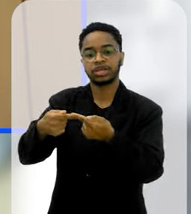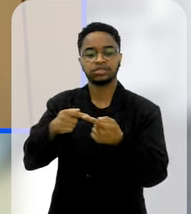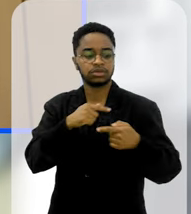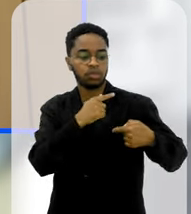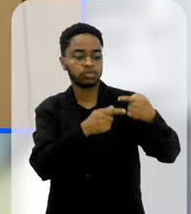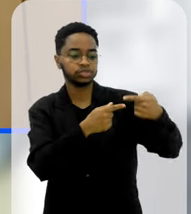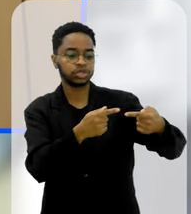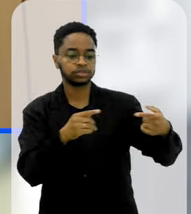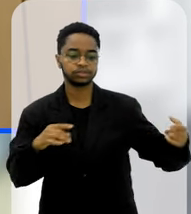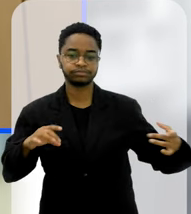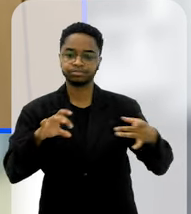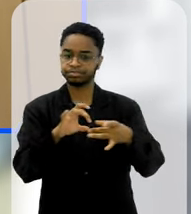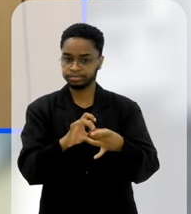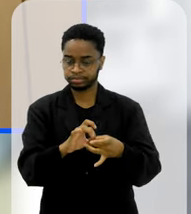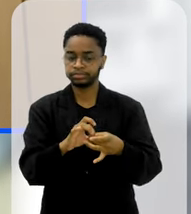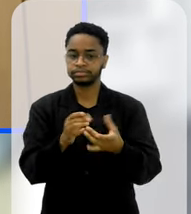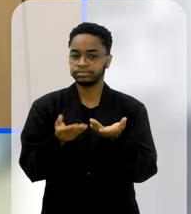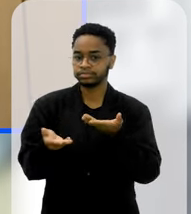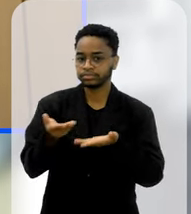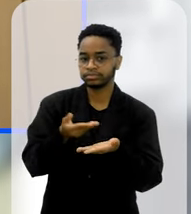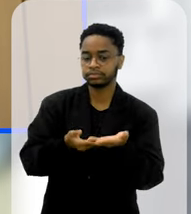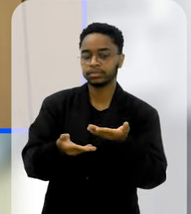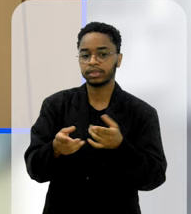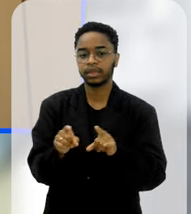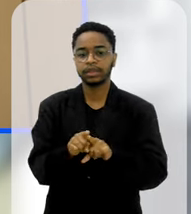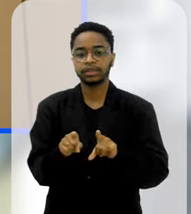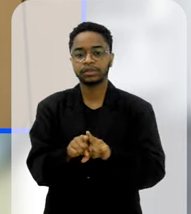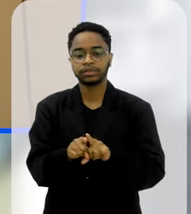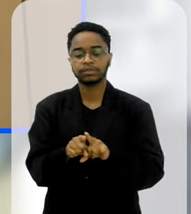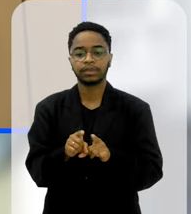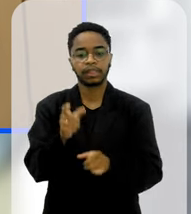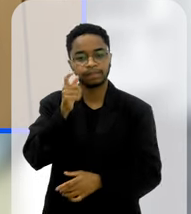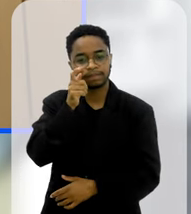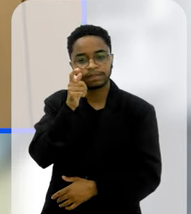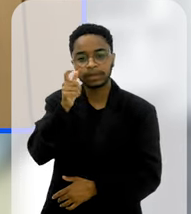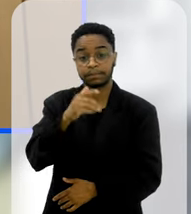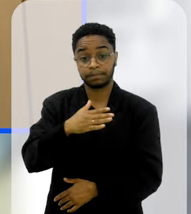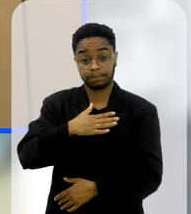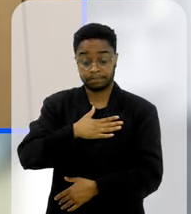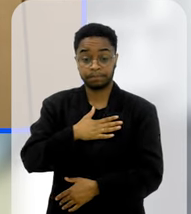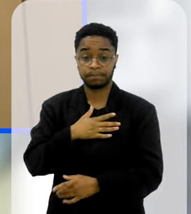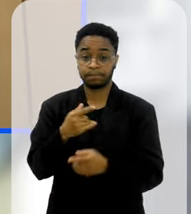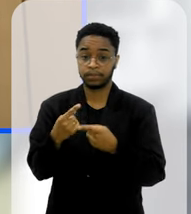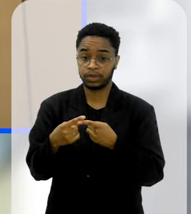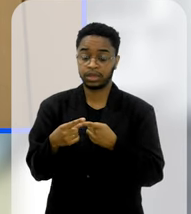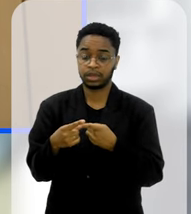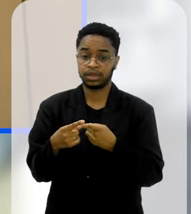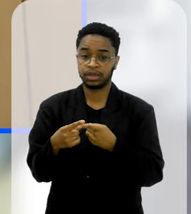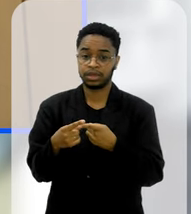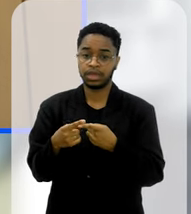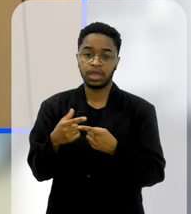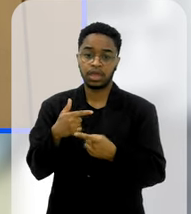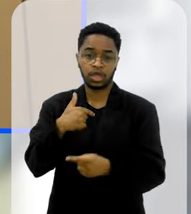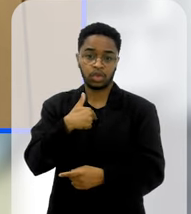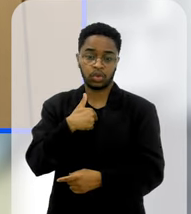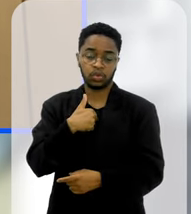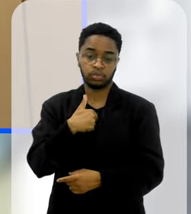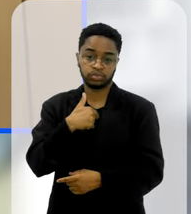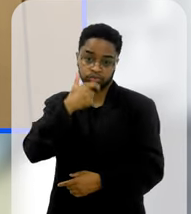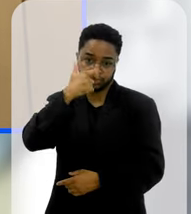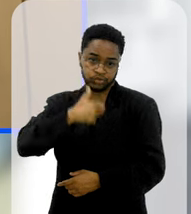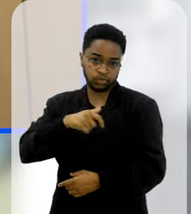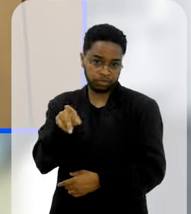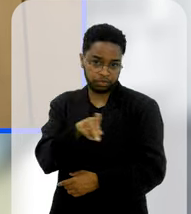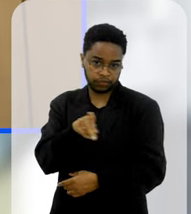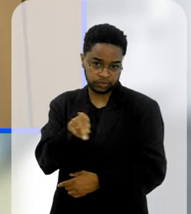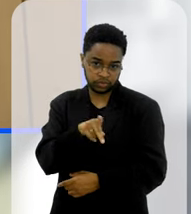interação intergeracional, não é? E o que é muito interessante para mim, que eu me